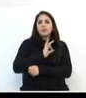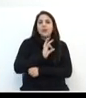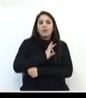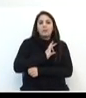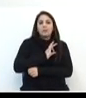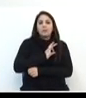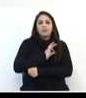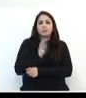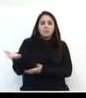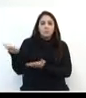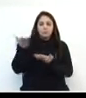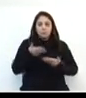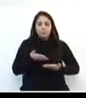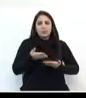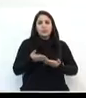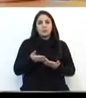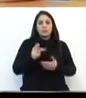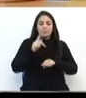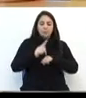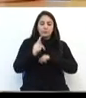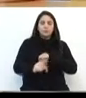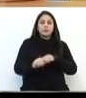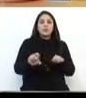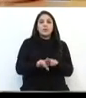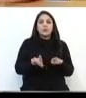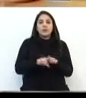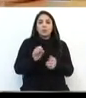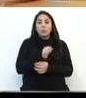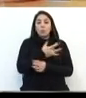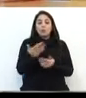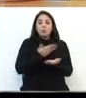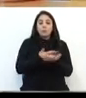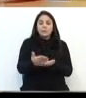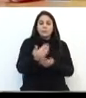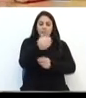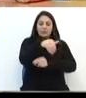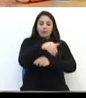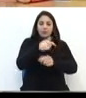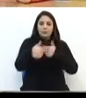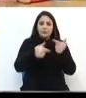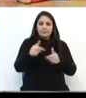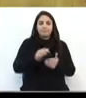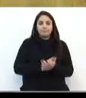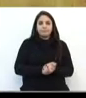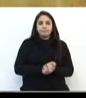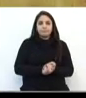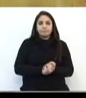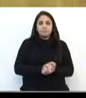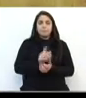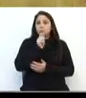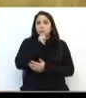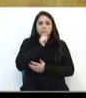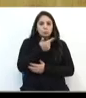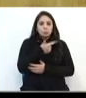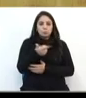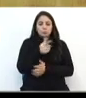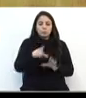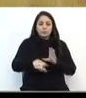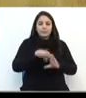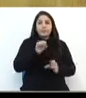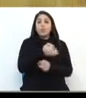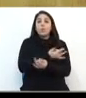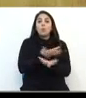militares, então, serão destinados a Passo Fundo e a partir de quando eles já estarão nas ruas? Não existe ainda uma definição